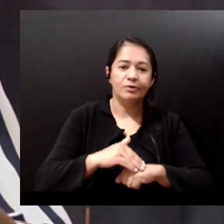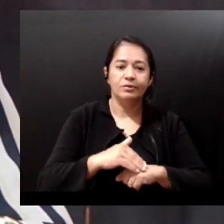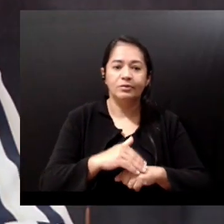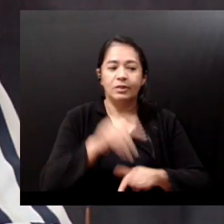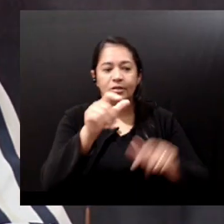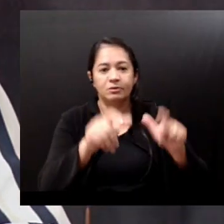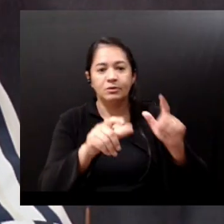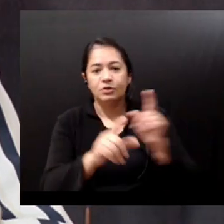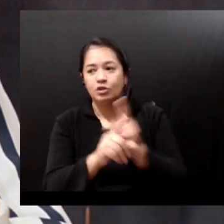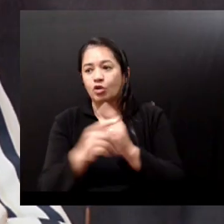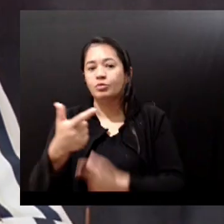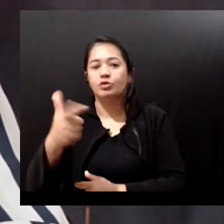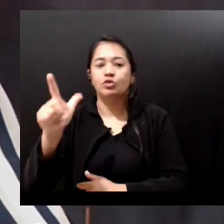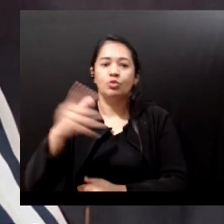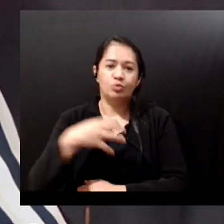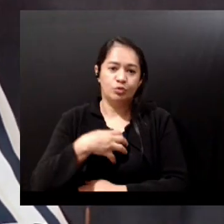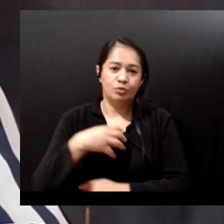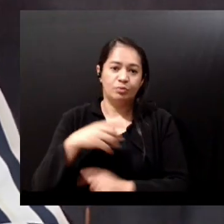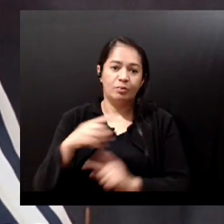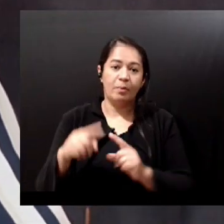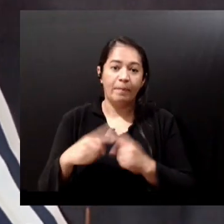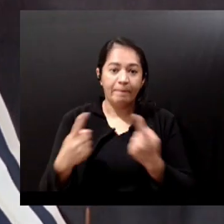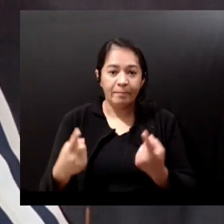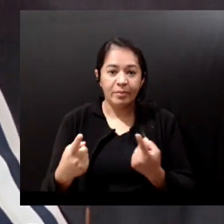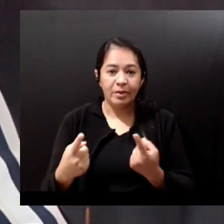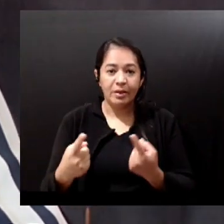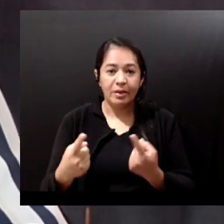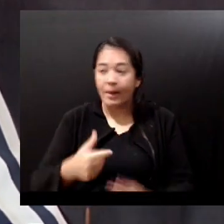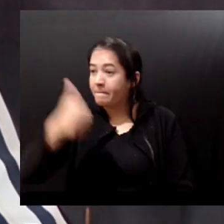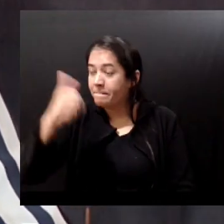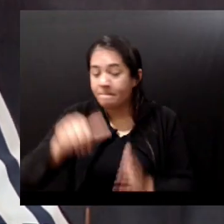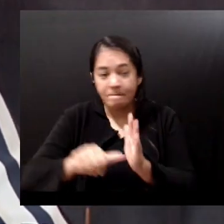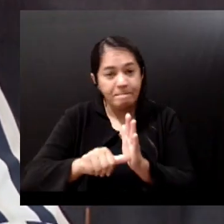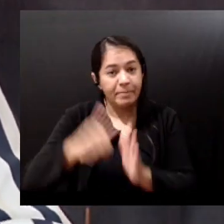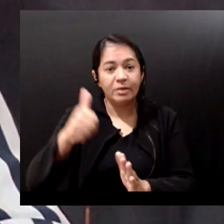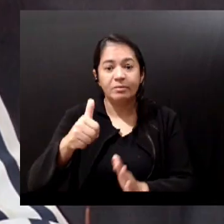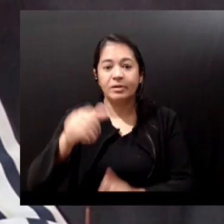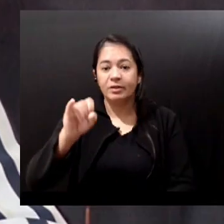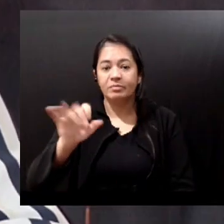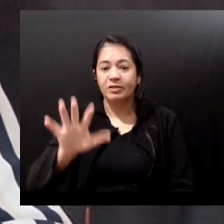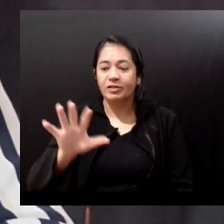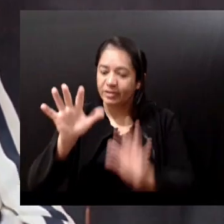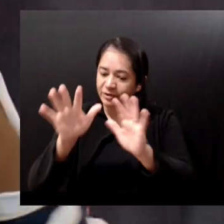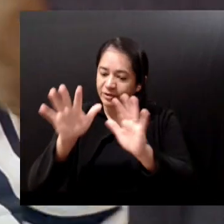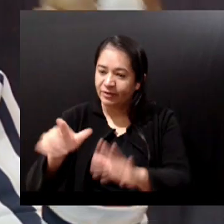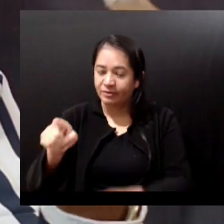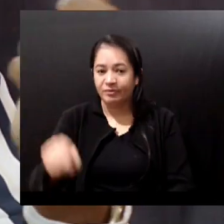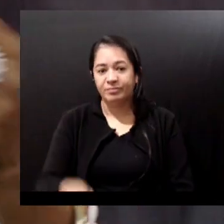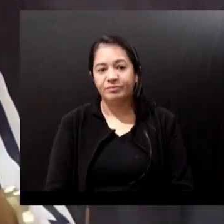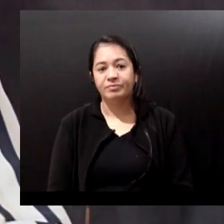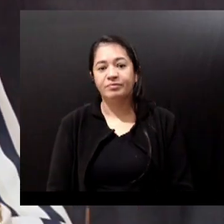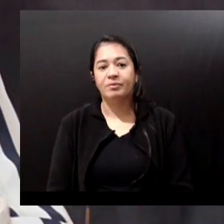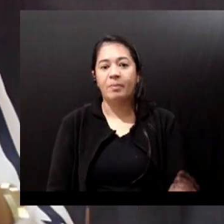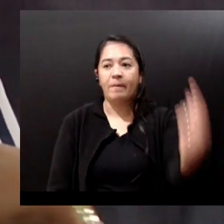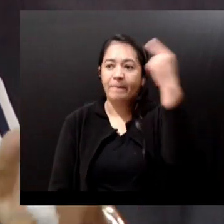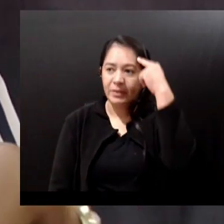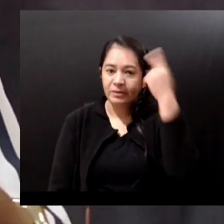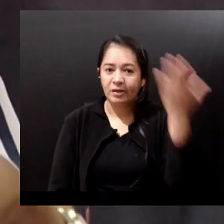forma, né, Uhum. mas a sua primeira imagem é a que fica de Sem dúvida. você, né, então pensa trazendo isso agora Uhum. para